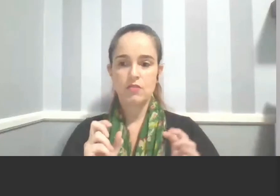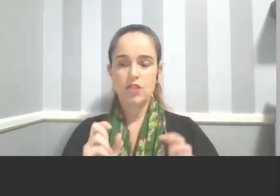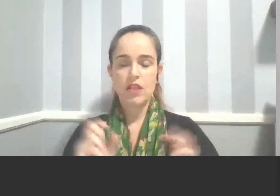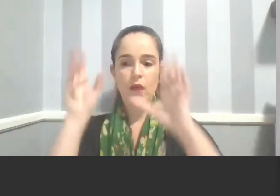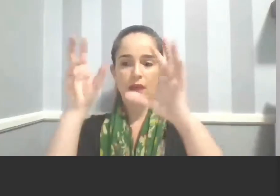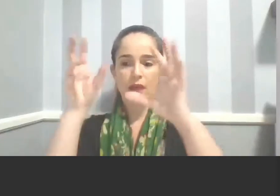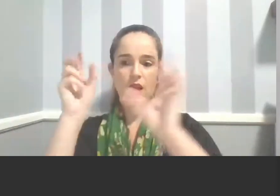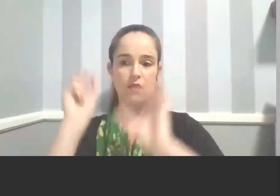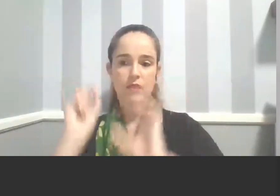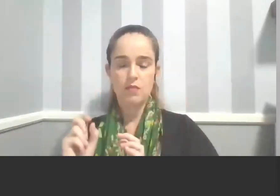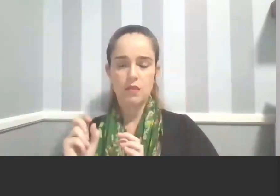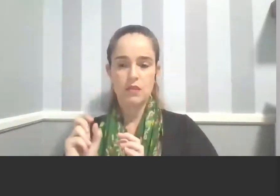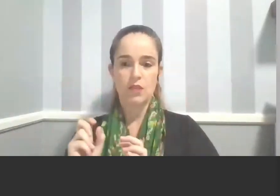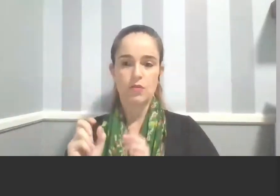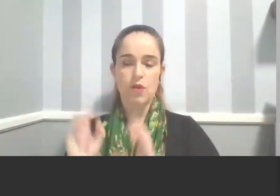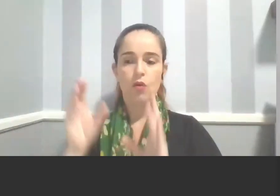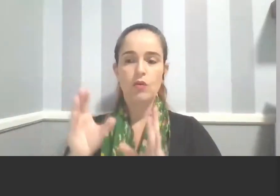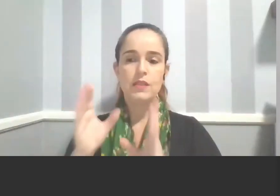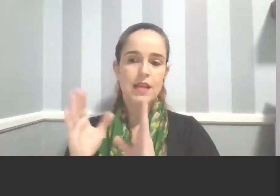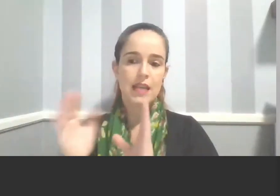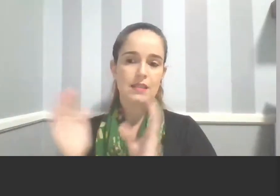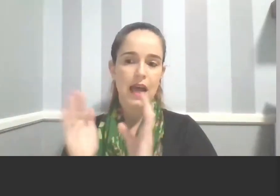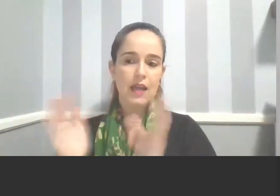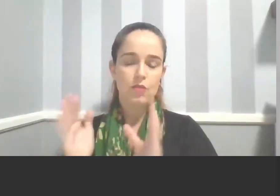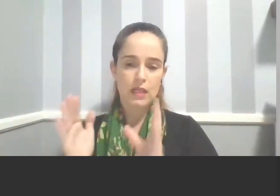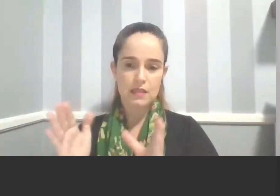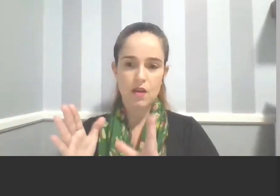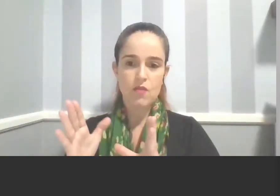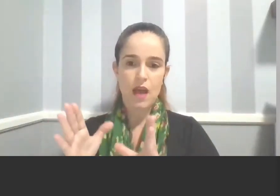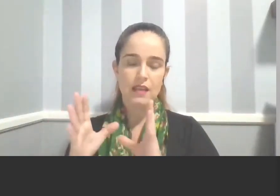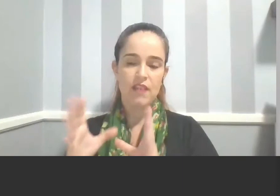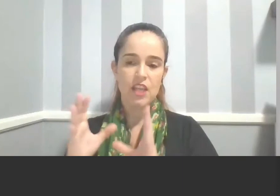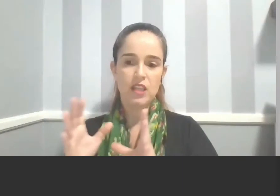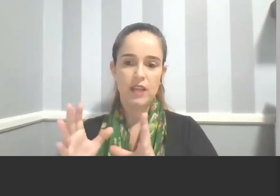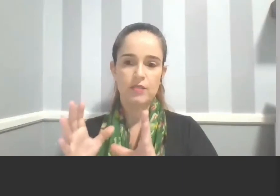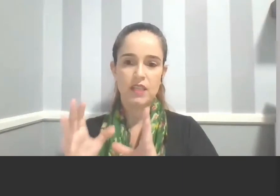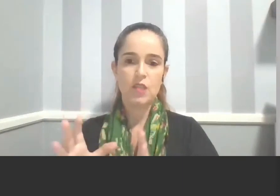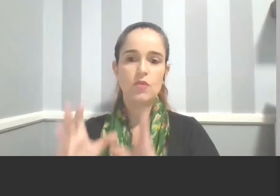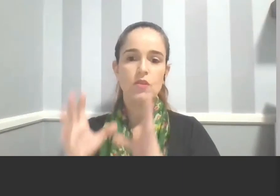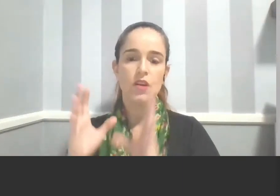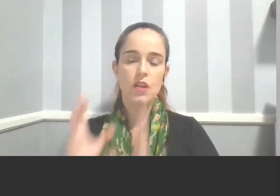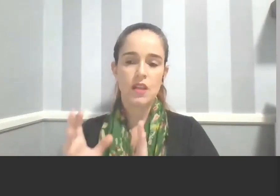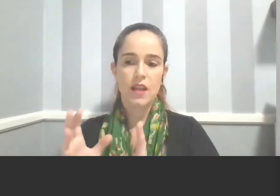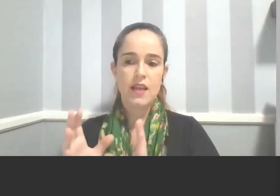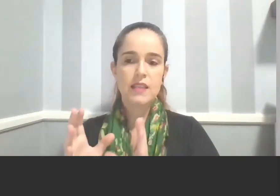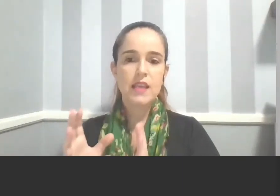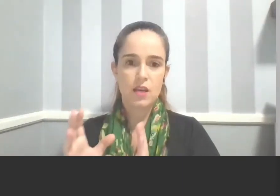direito, átrio esquerdo, ventrículo esquerdo. O sangue, ele sai do coração através de quem? Do